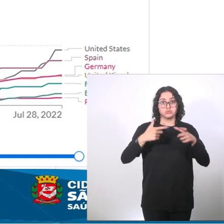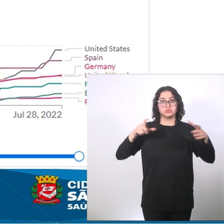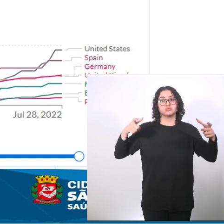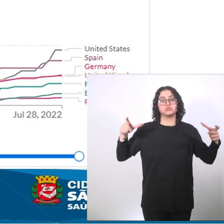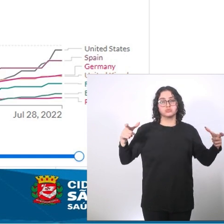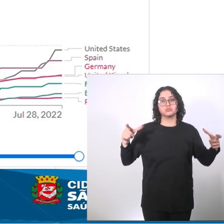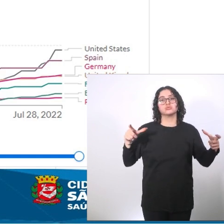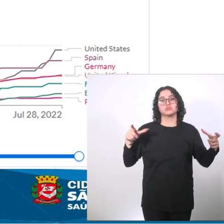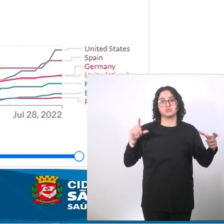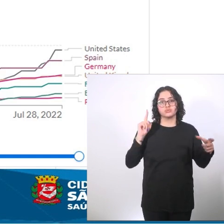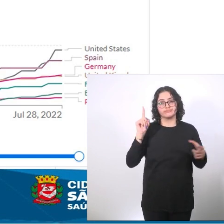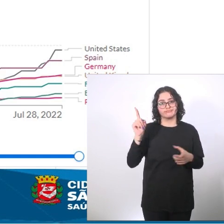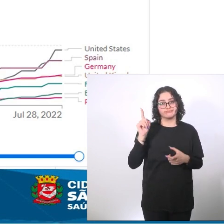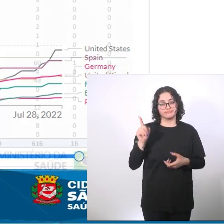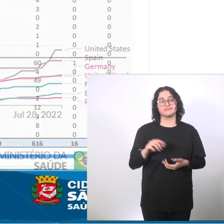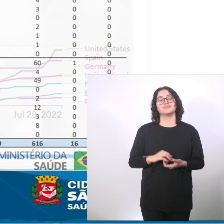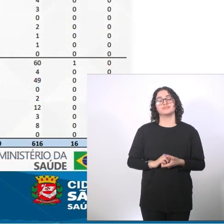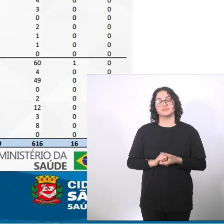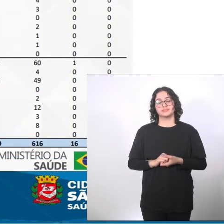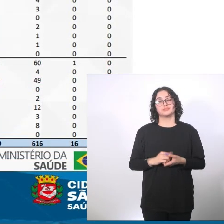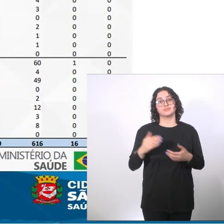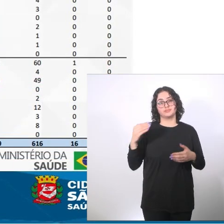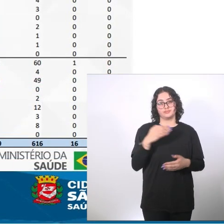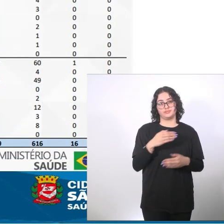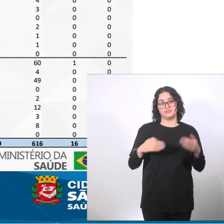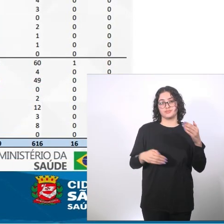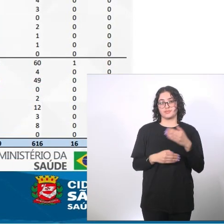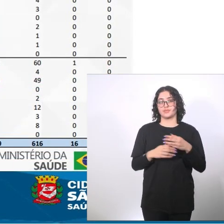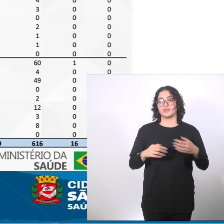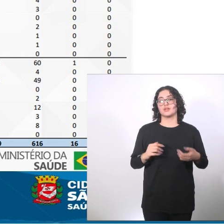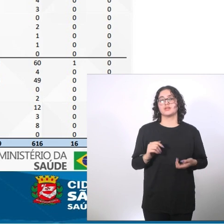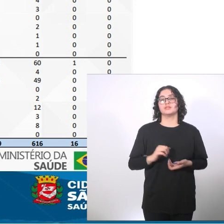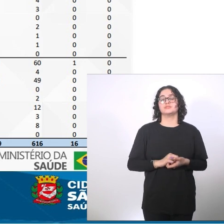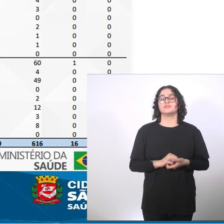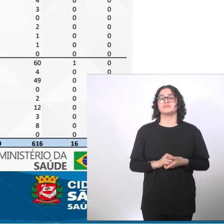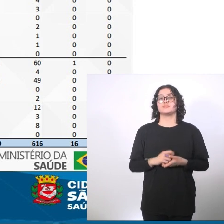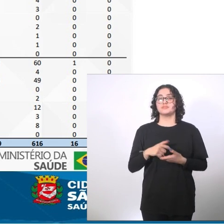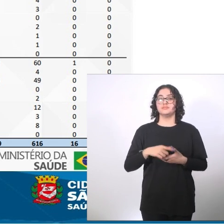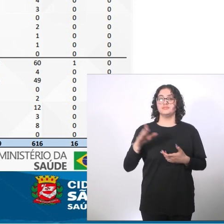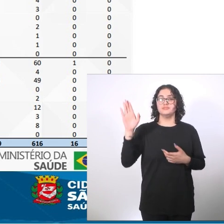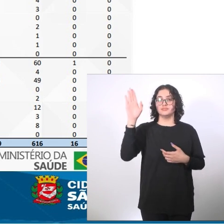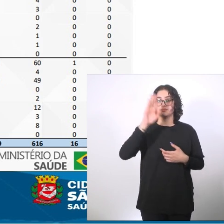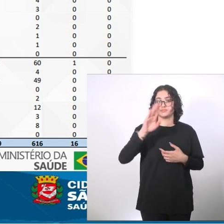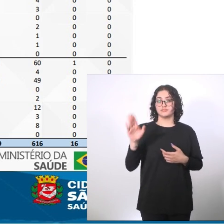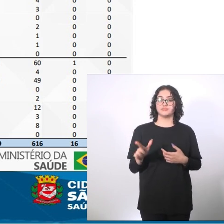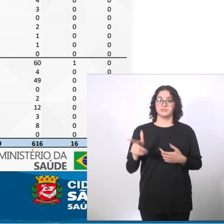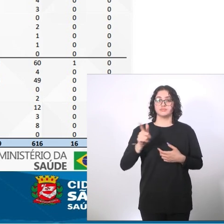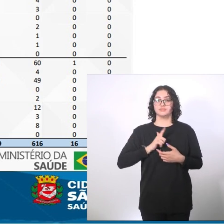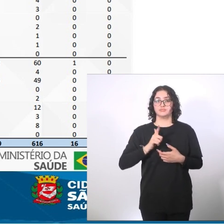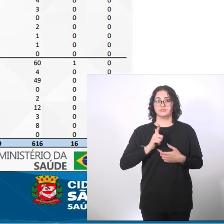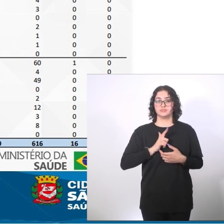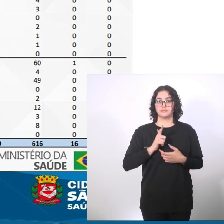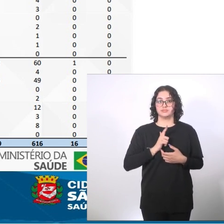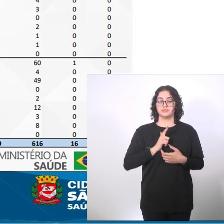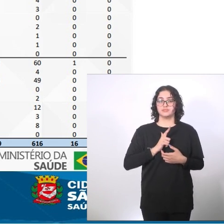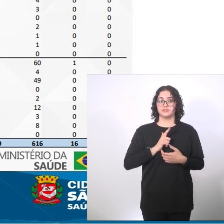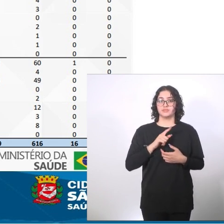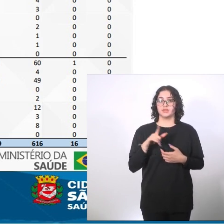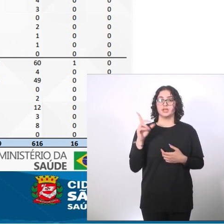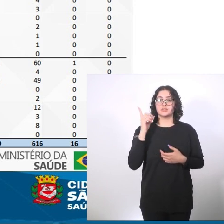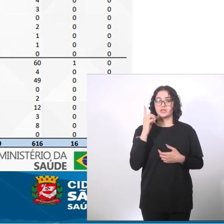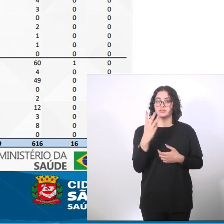número de casos. Próximo. No cenário do Brasil, nós temos aqui o boletim do